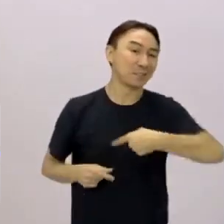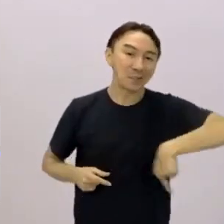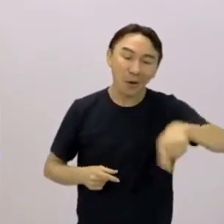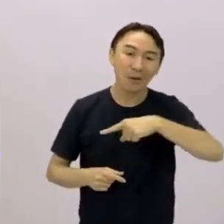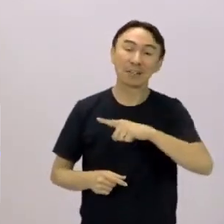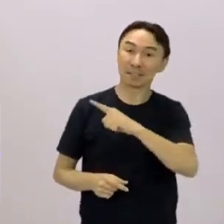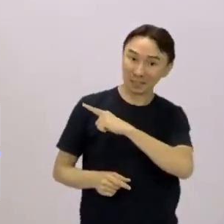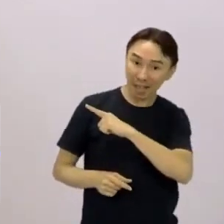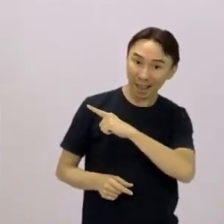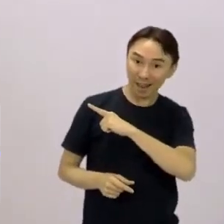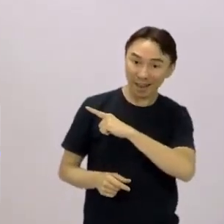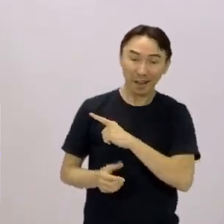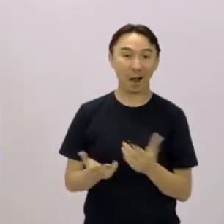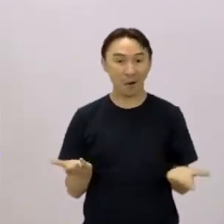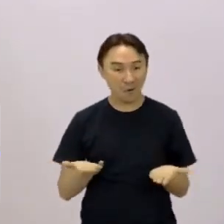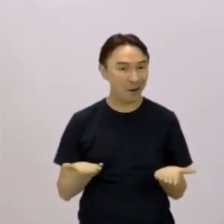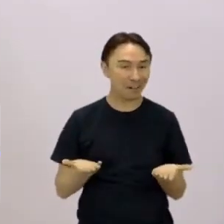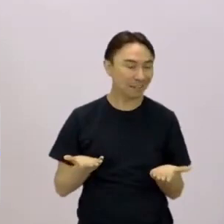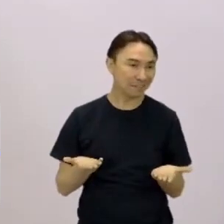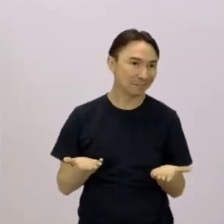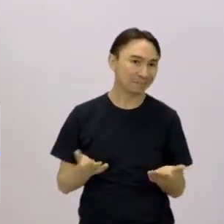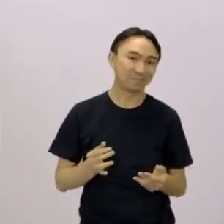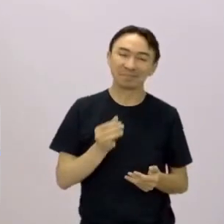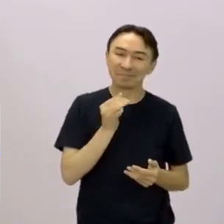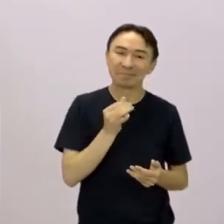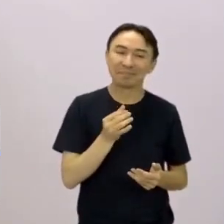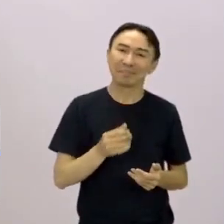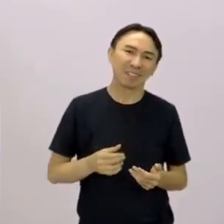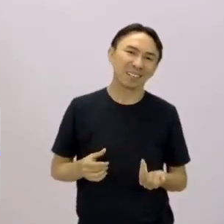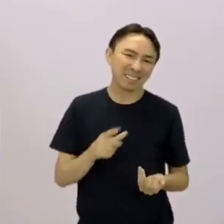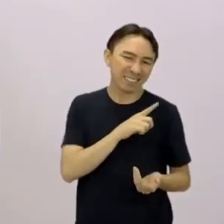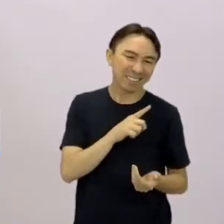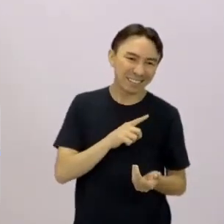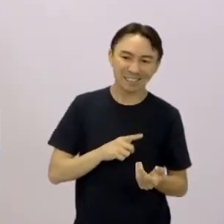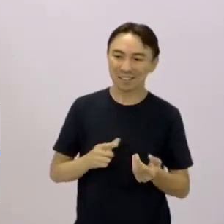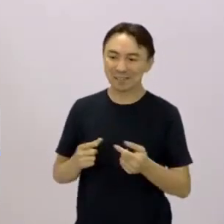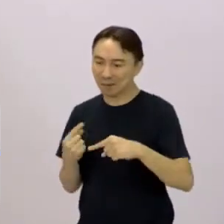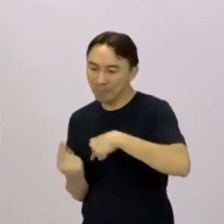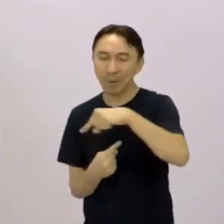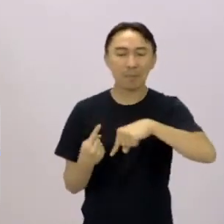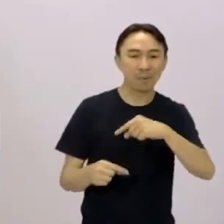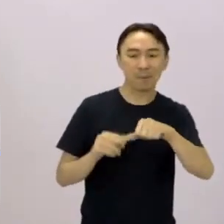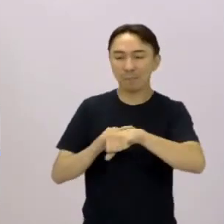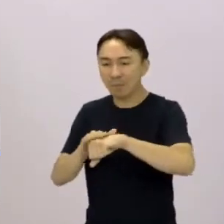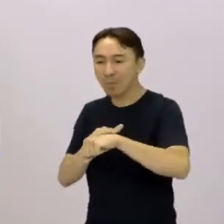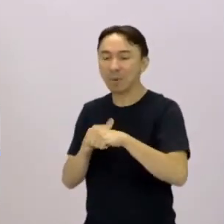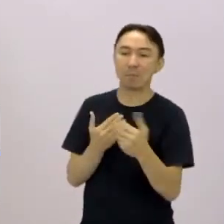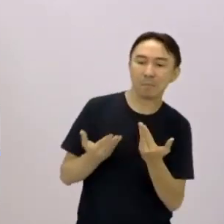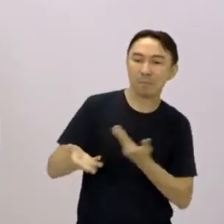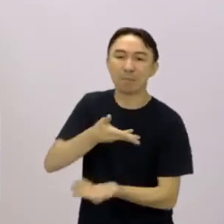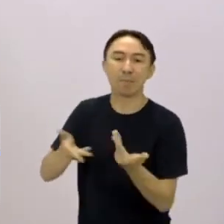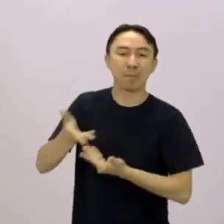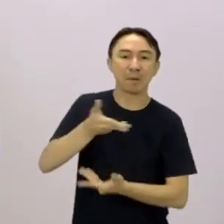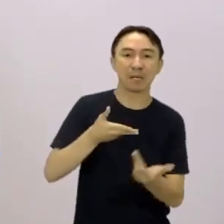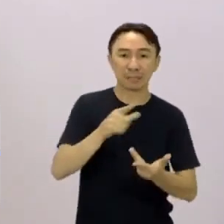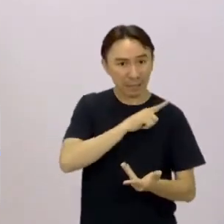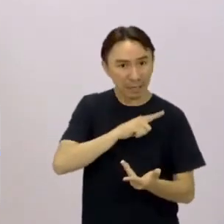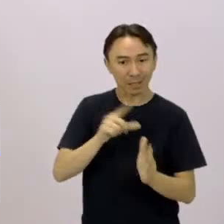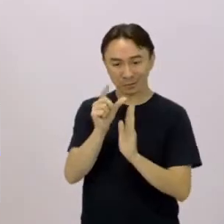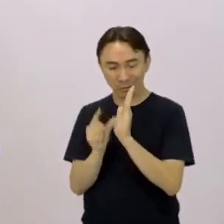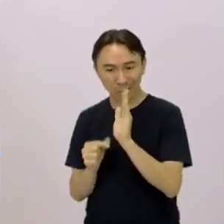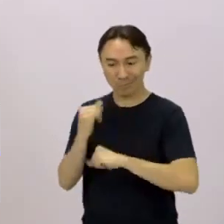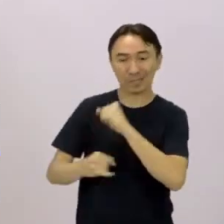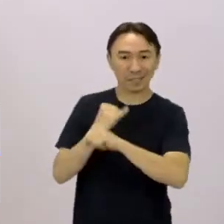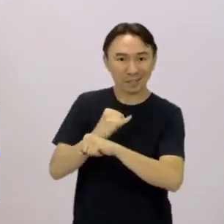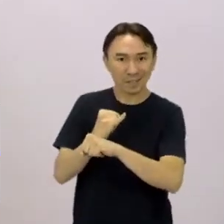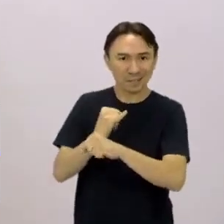ambiente, a gente está criando, né, vamos dizer, se relacionando e interagindo por lá, é também necessário pensar que a mesma cidadania que a